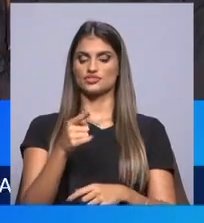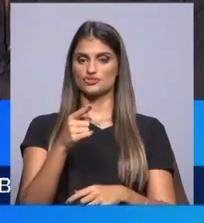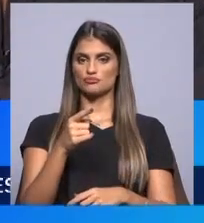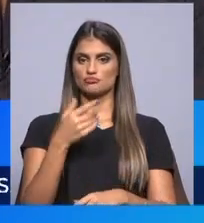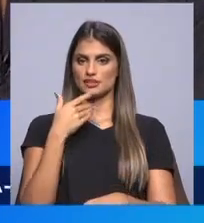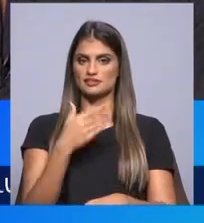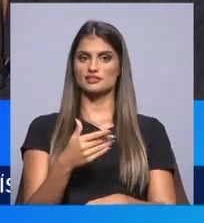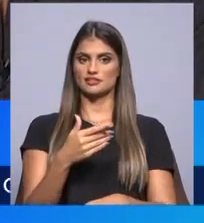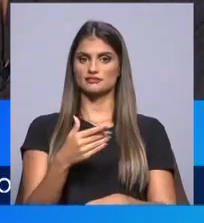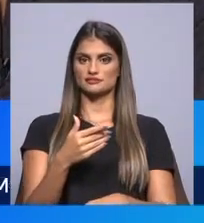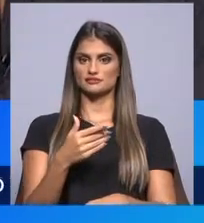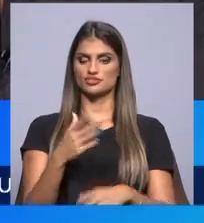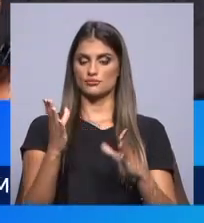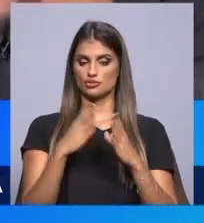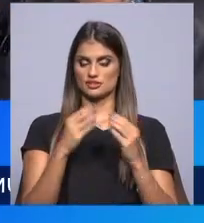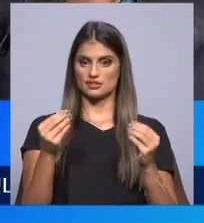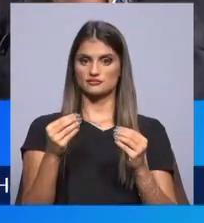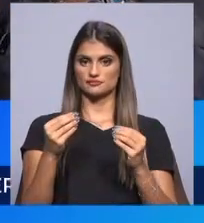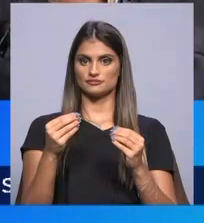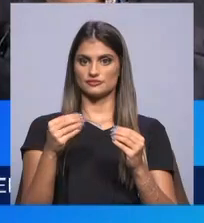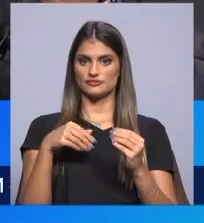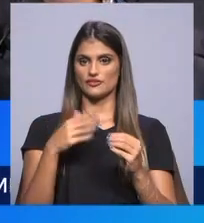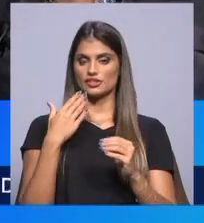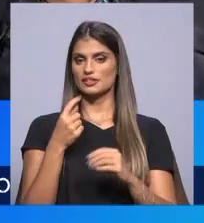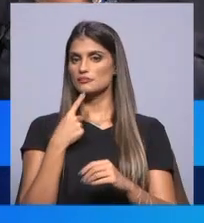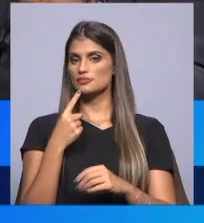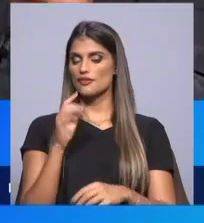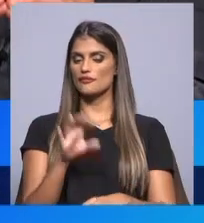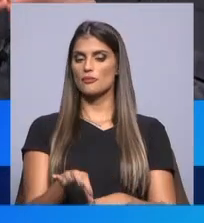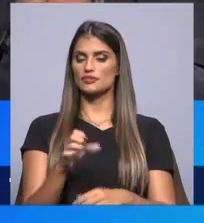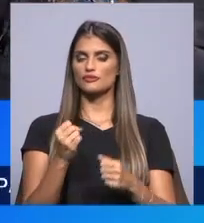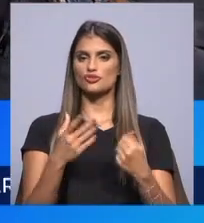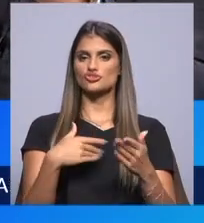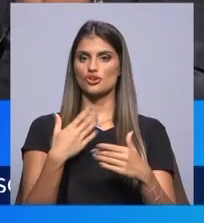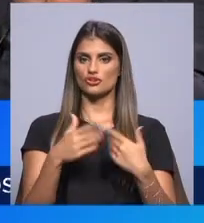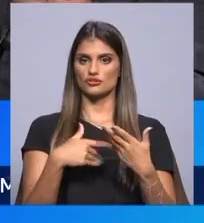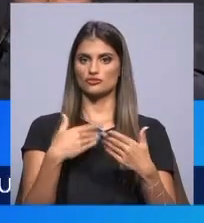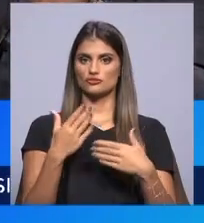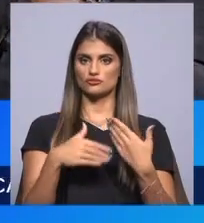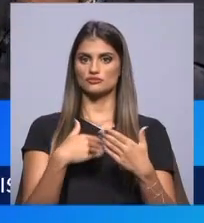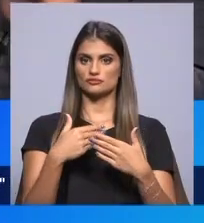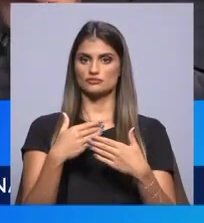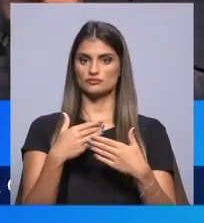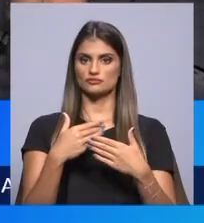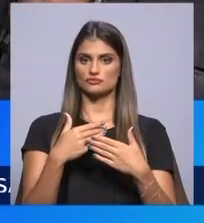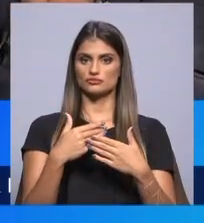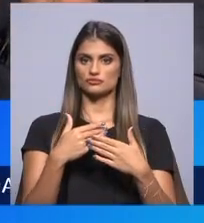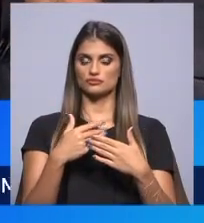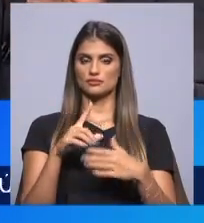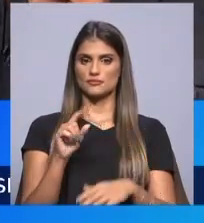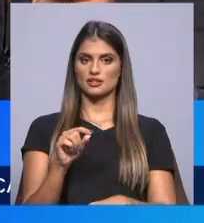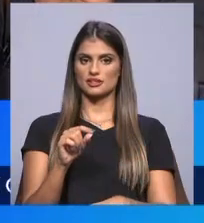da Agência Espacial Japonesa vai tentar perceber como é que funcionam os líquidos